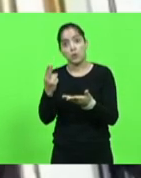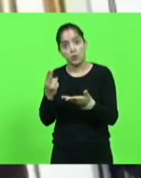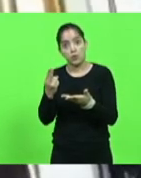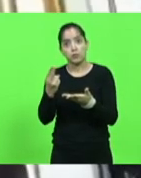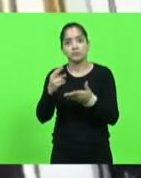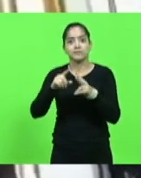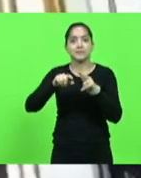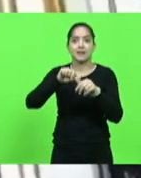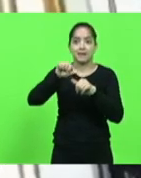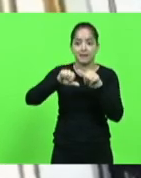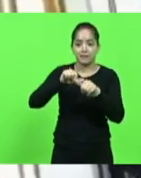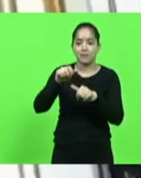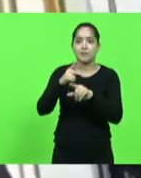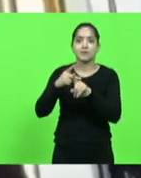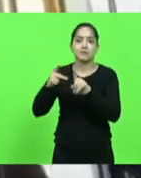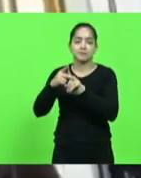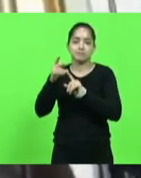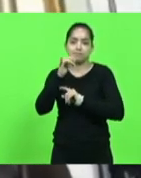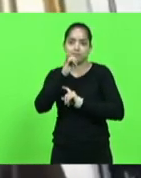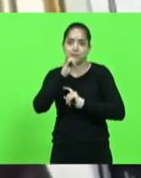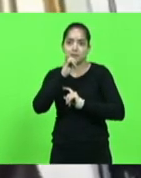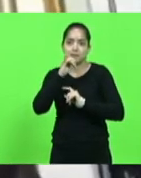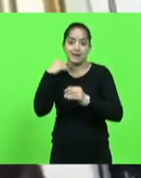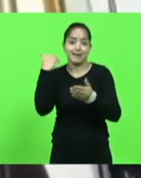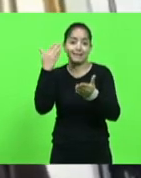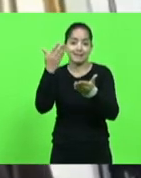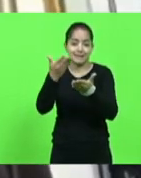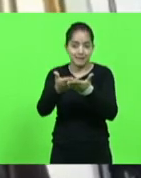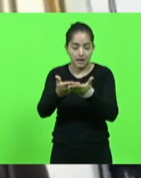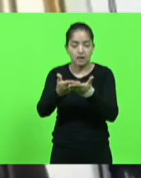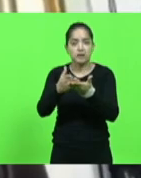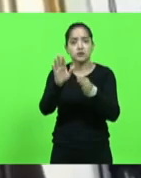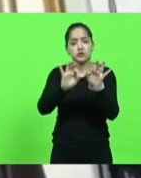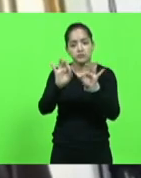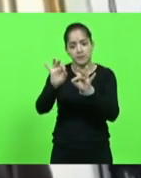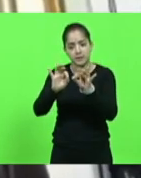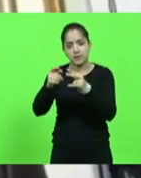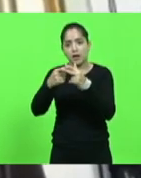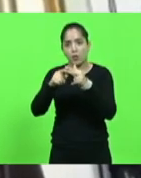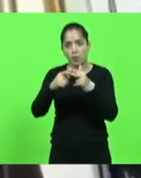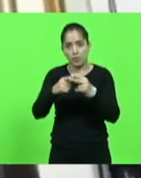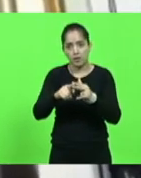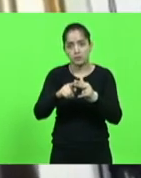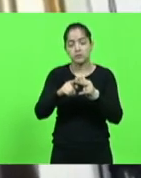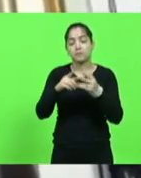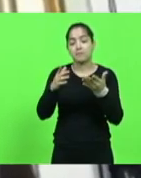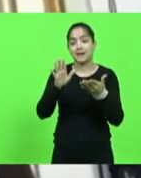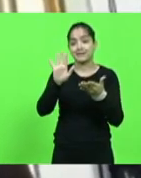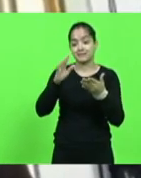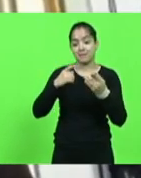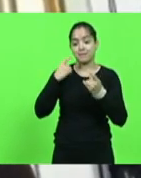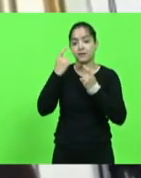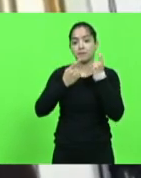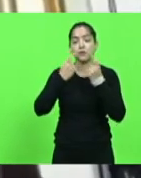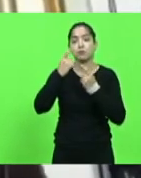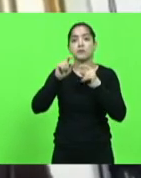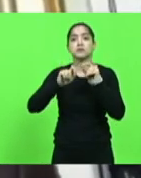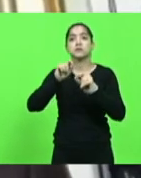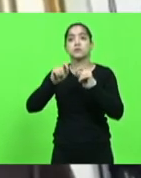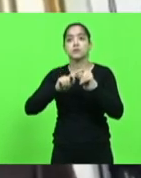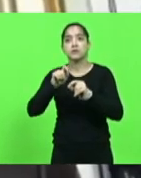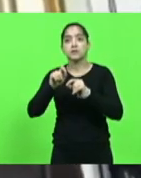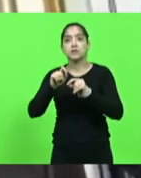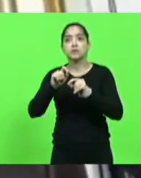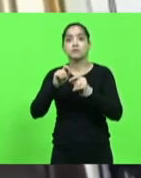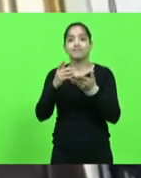da Previdência, por exemplo. Então, até lá a gente vai estar ajustando. Mas, volto a dizer aqui, a minha preocupação exatamente é não colocar